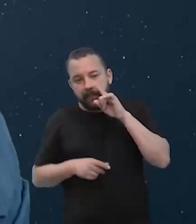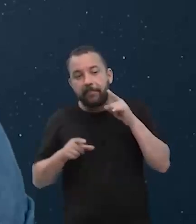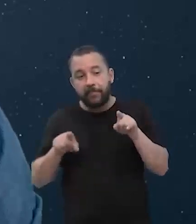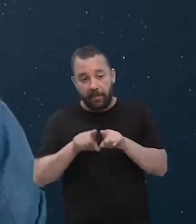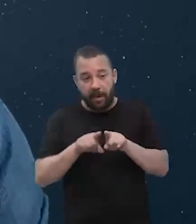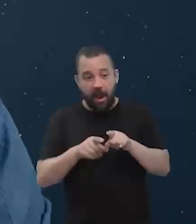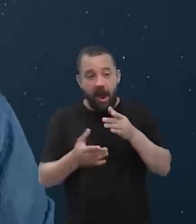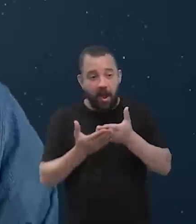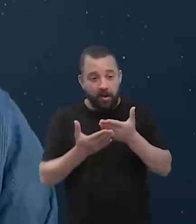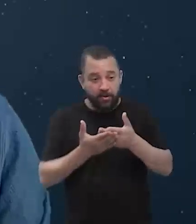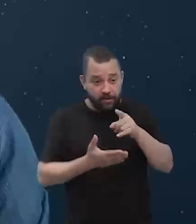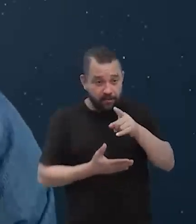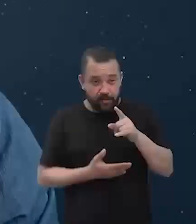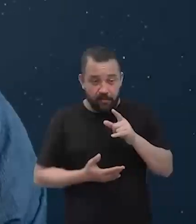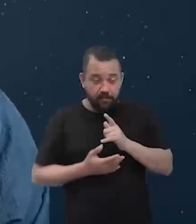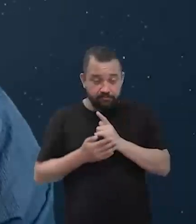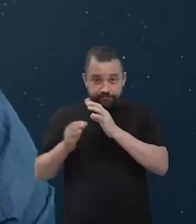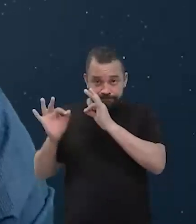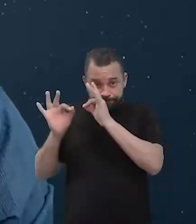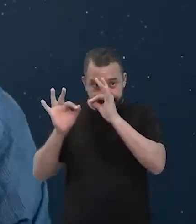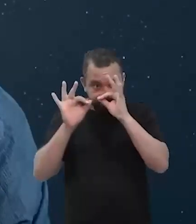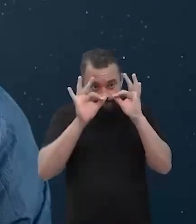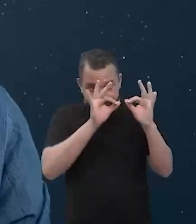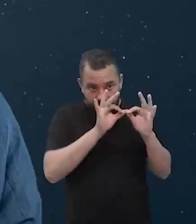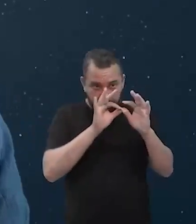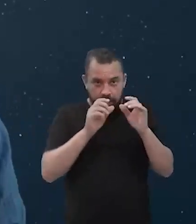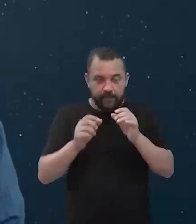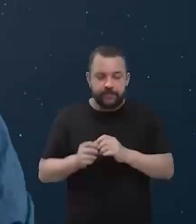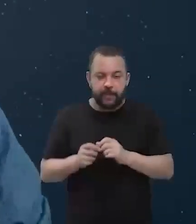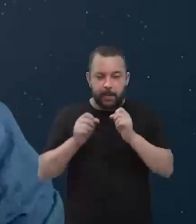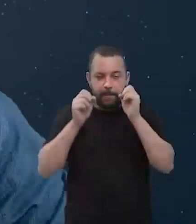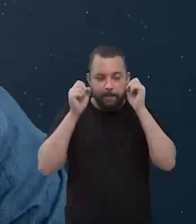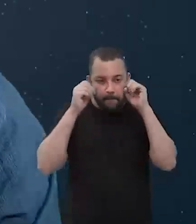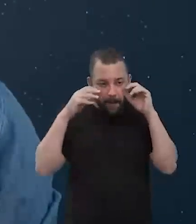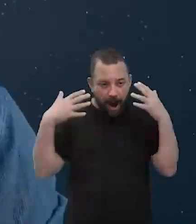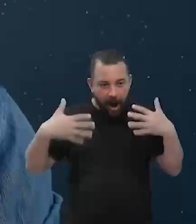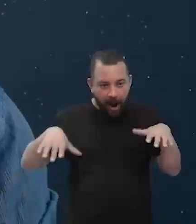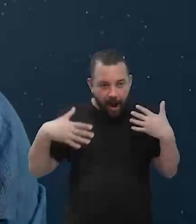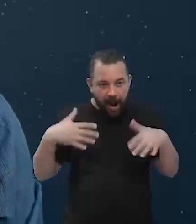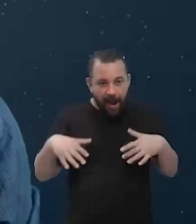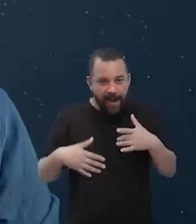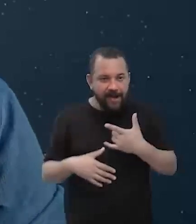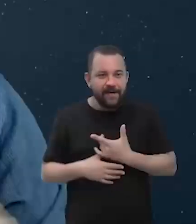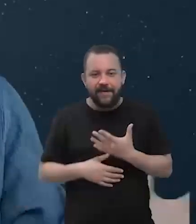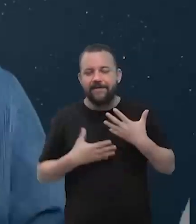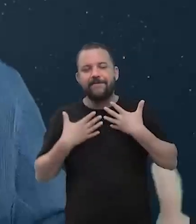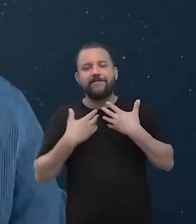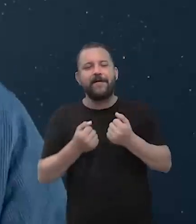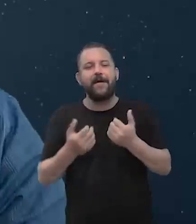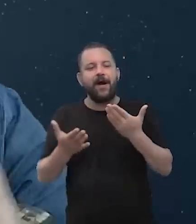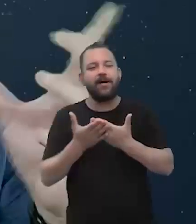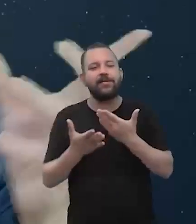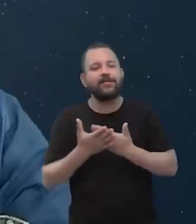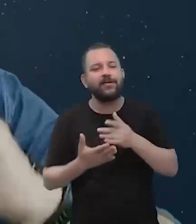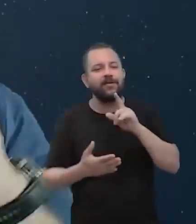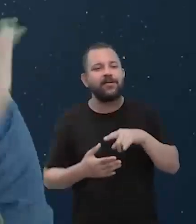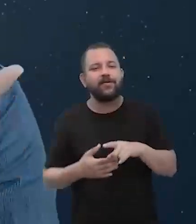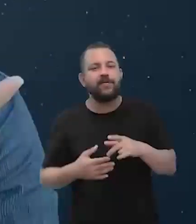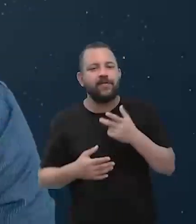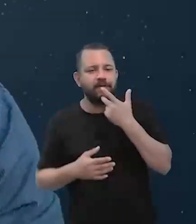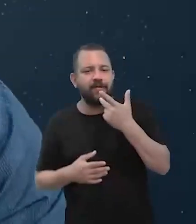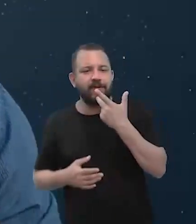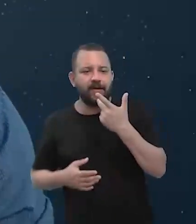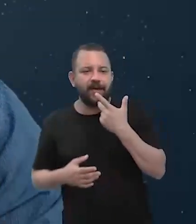ficar atento, ligado na tomada. E aí, você tá pronto? Vamos embora, porque na aula de hoje a gente... Eita danoso, que enrolou, foi